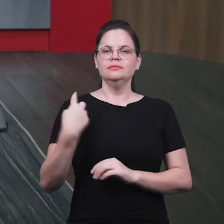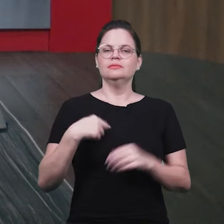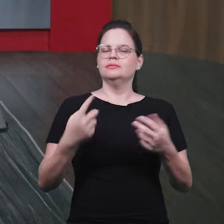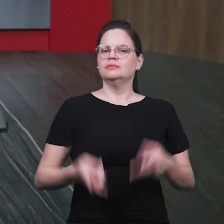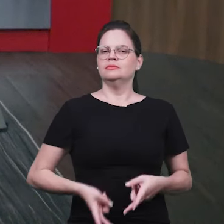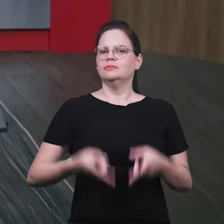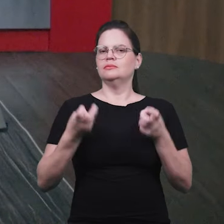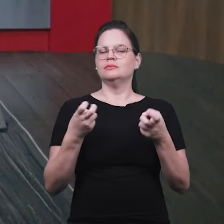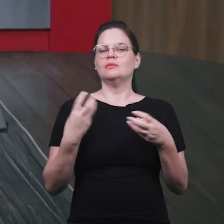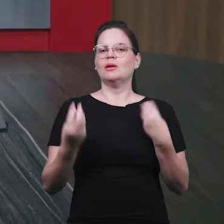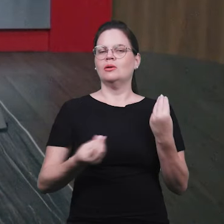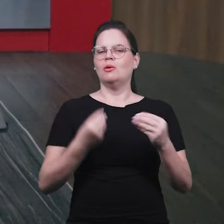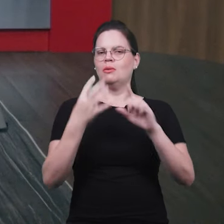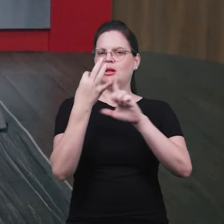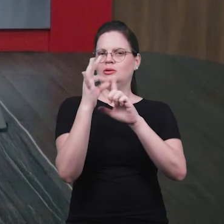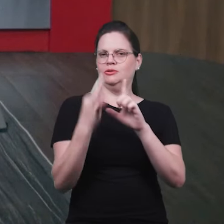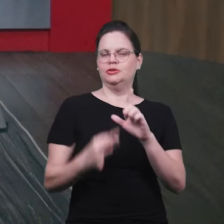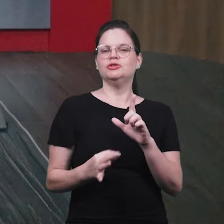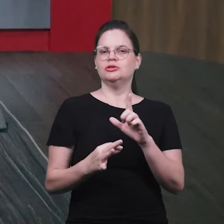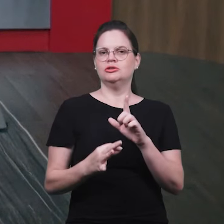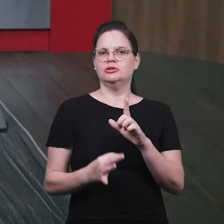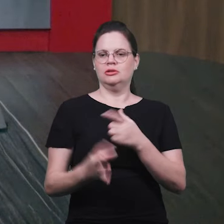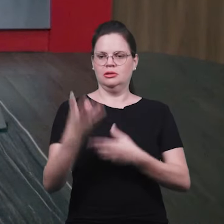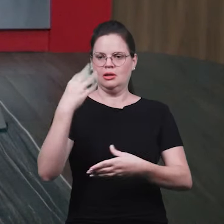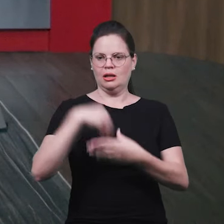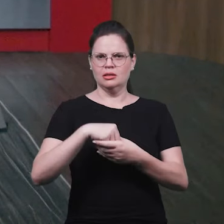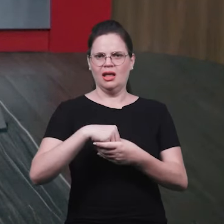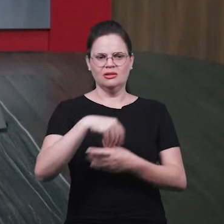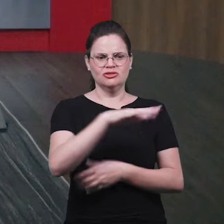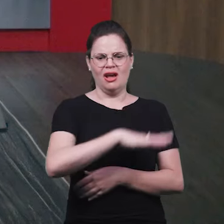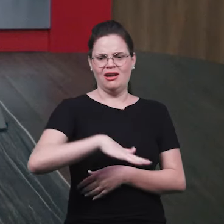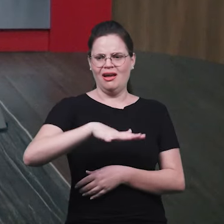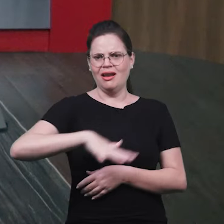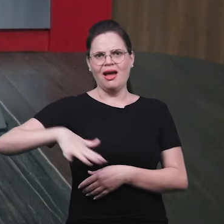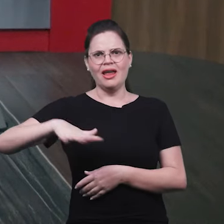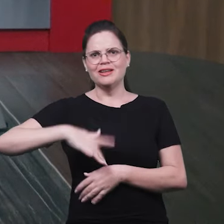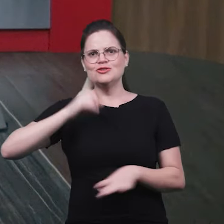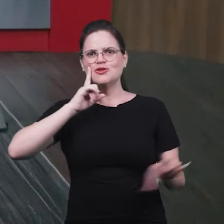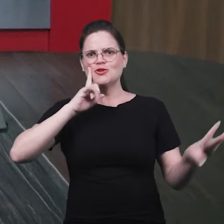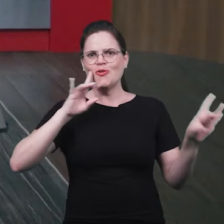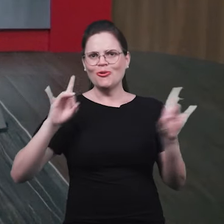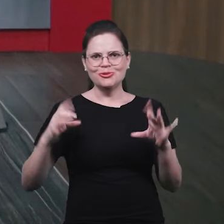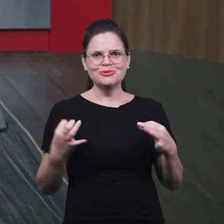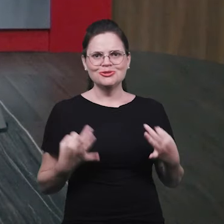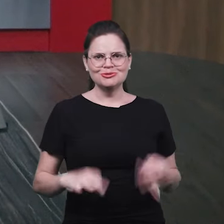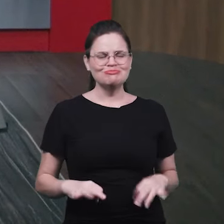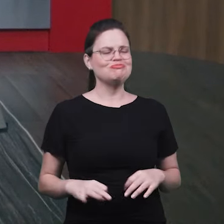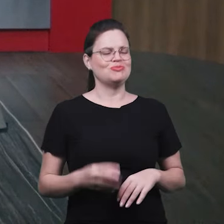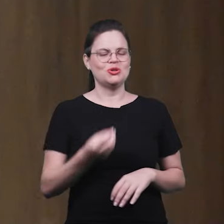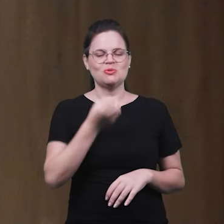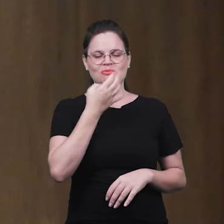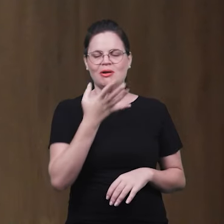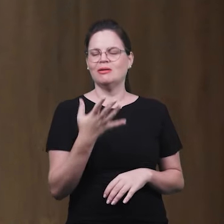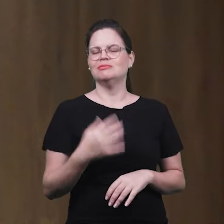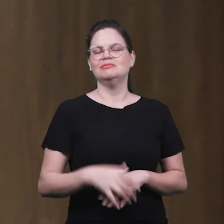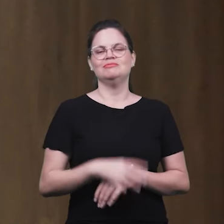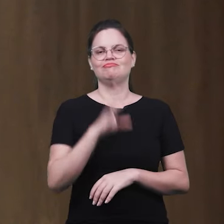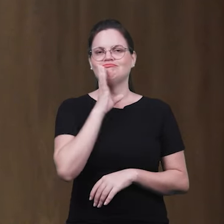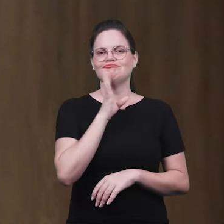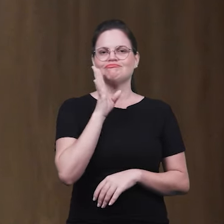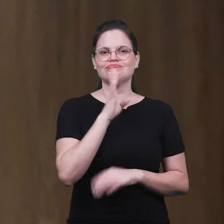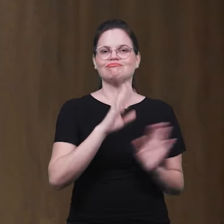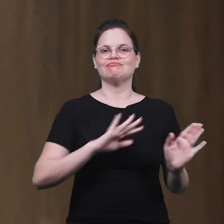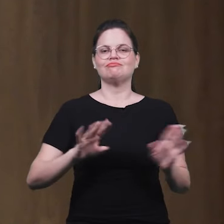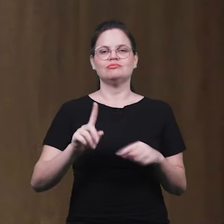que a logística, né, ela interfere em tantas áreas do nosso convívio do dia a dia. Muito, muito rico isso aí. E